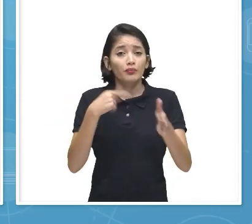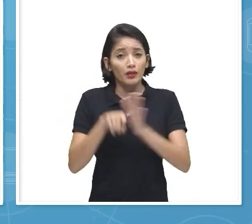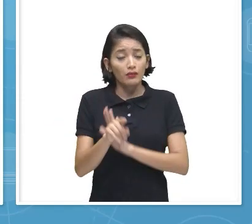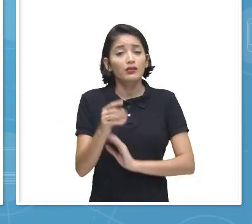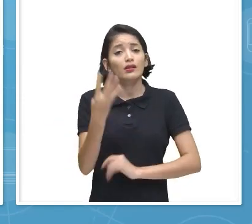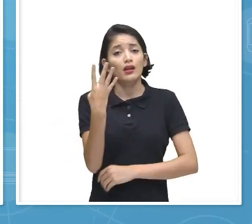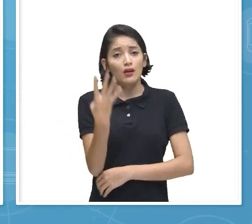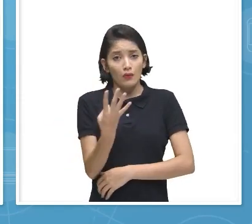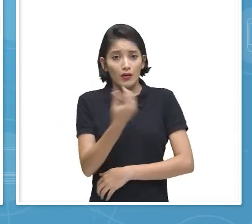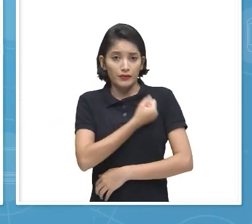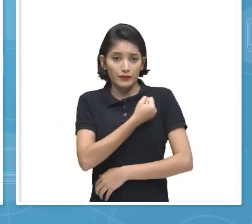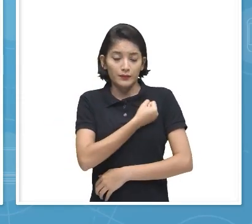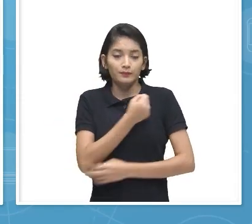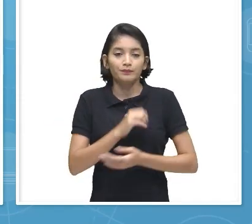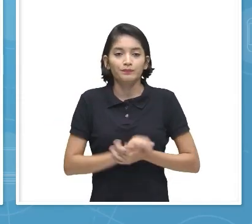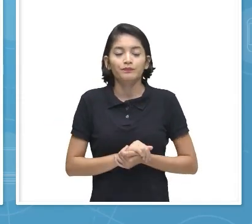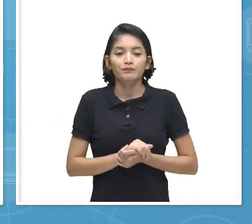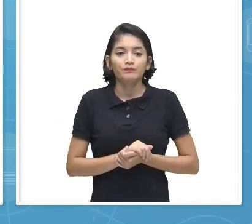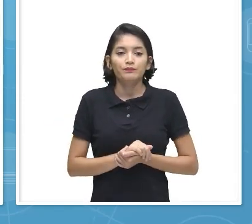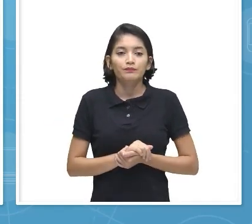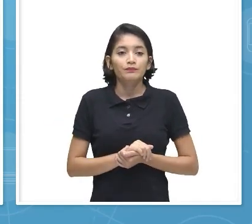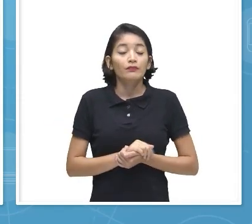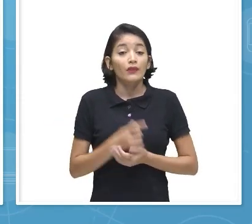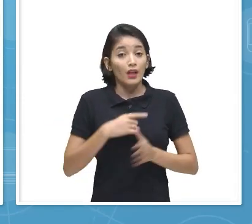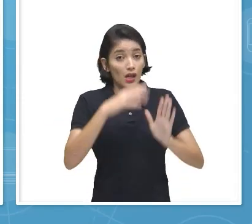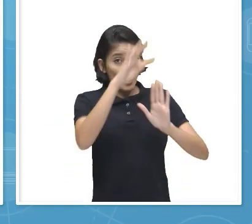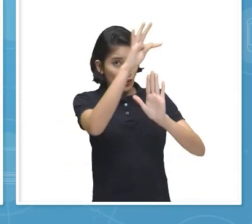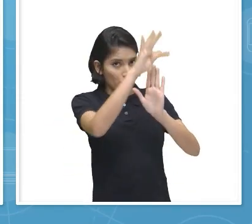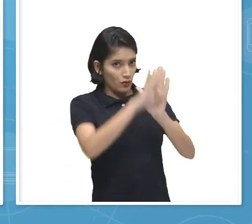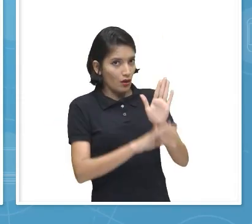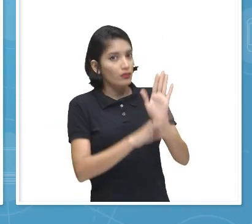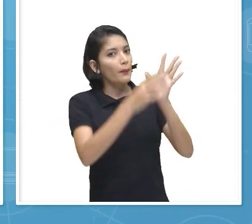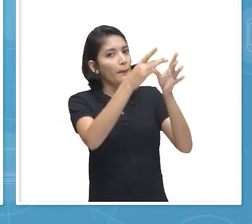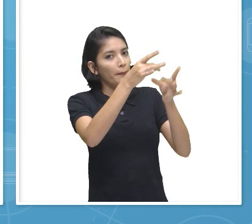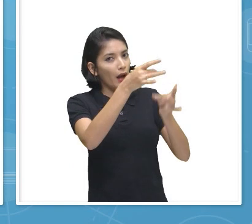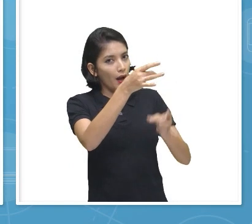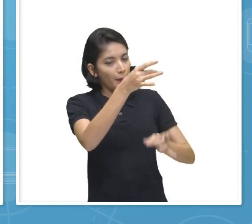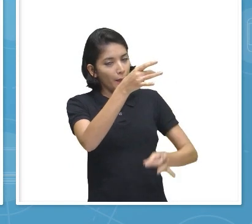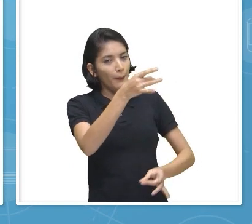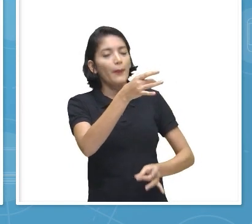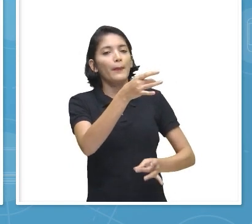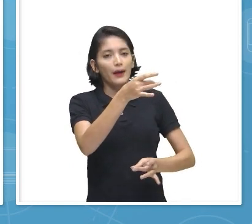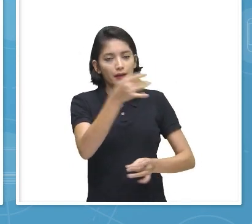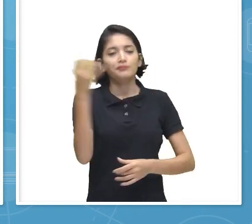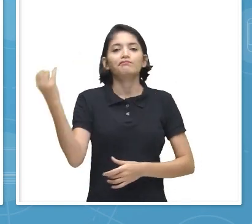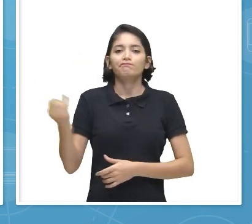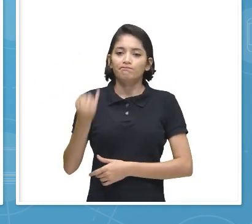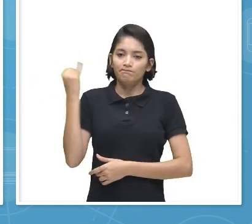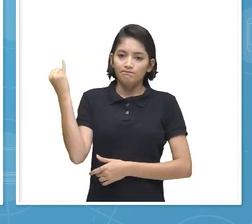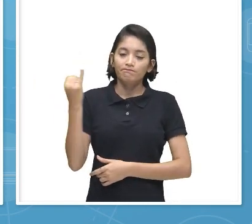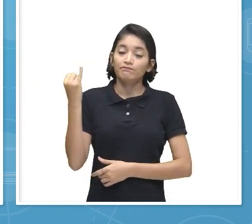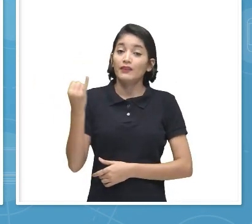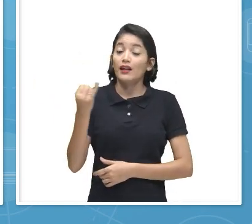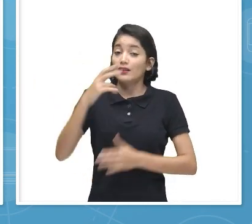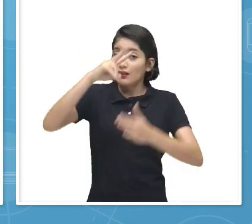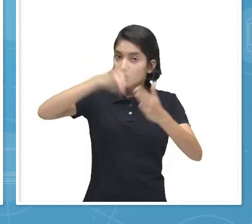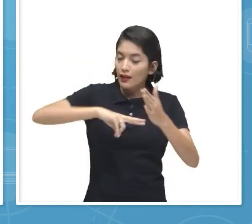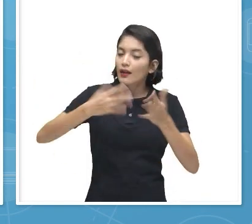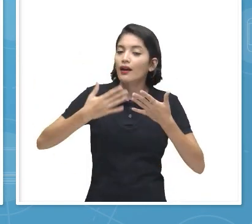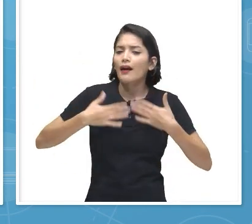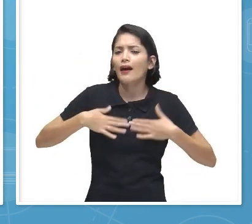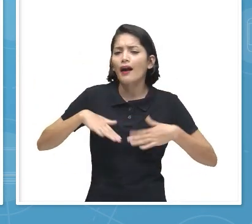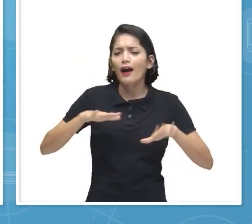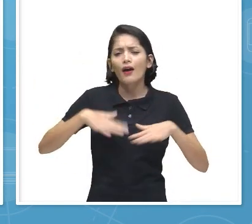de Geografia, chegando aí. Então, tem um texto grande, uma descrição aí importante, leiam com calma,